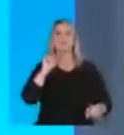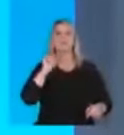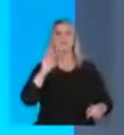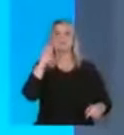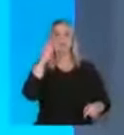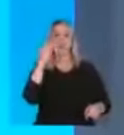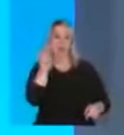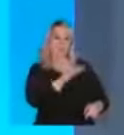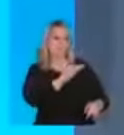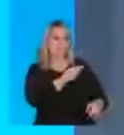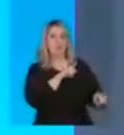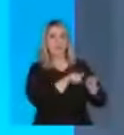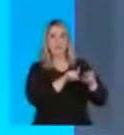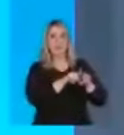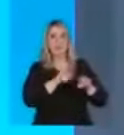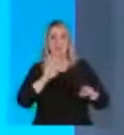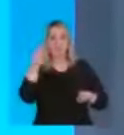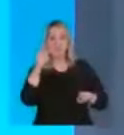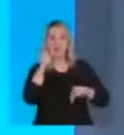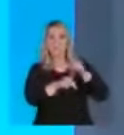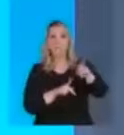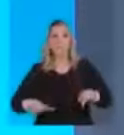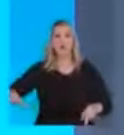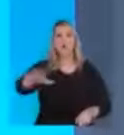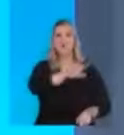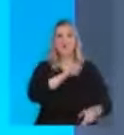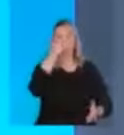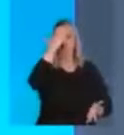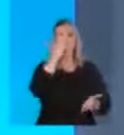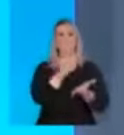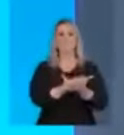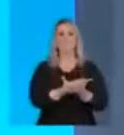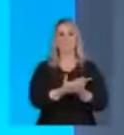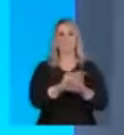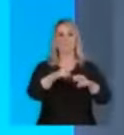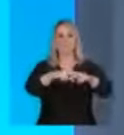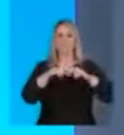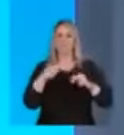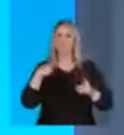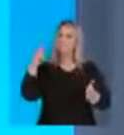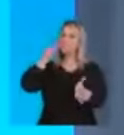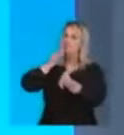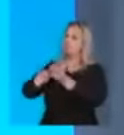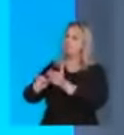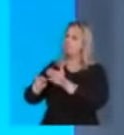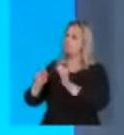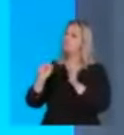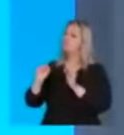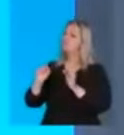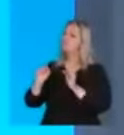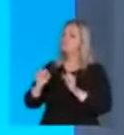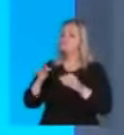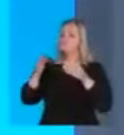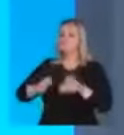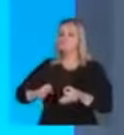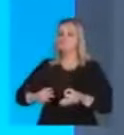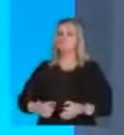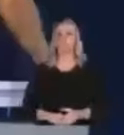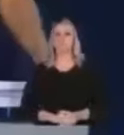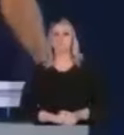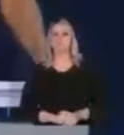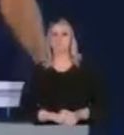trai o povo trai o seu eleitorado não tem a confiança dele e é por isso que eu faço essa pergunta com essa convicção e com essa contundência